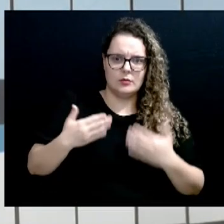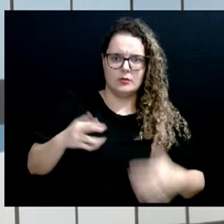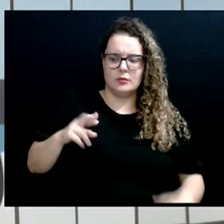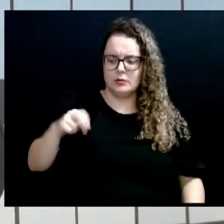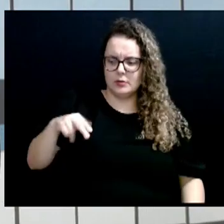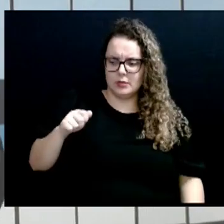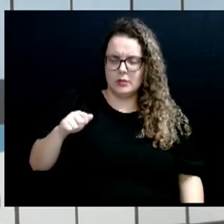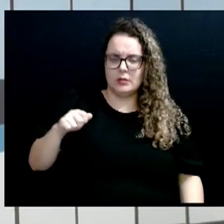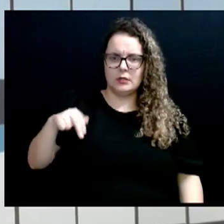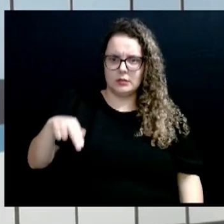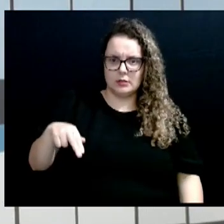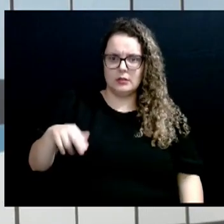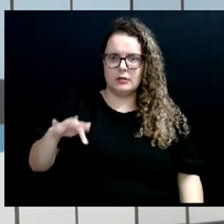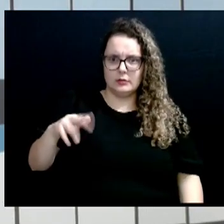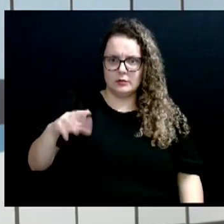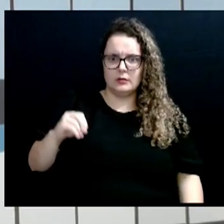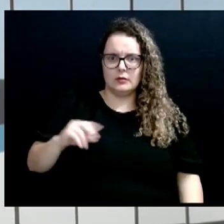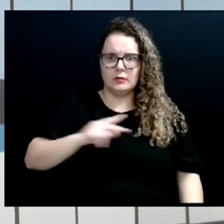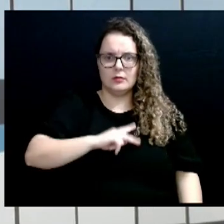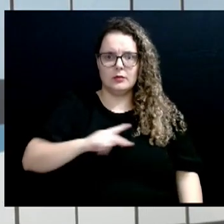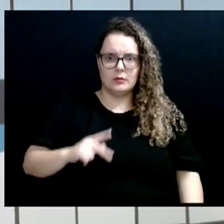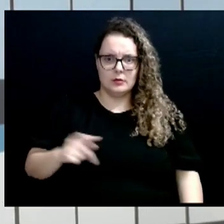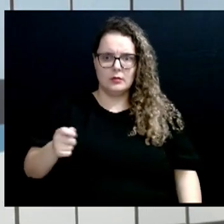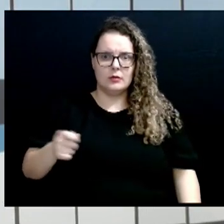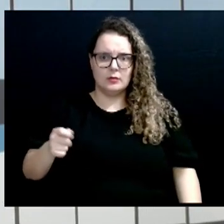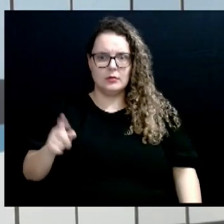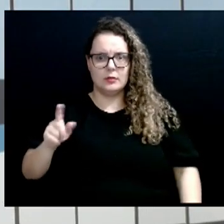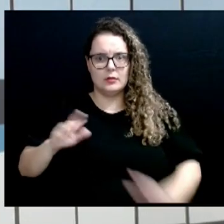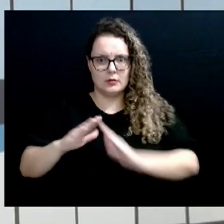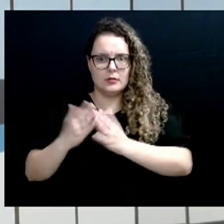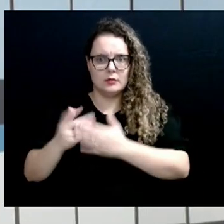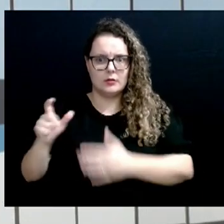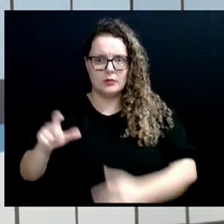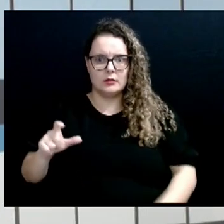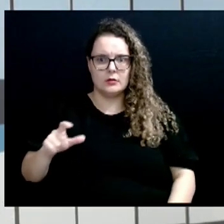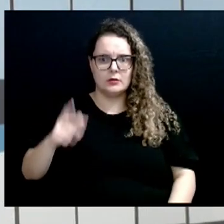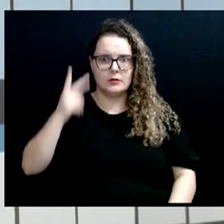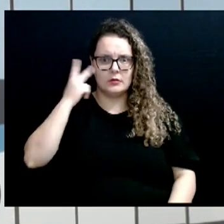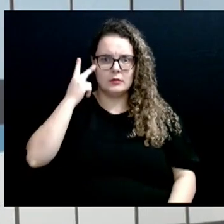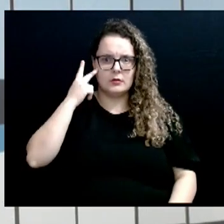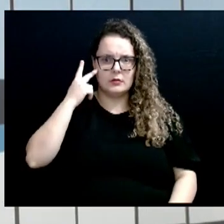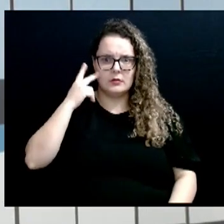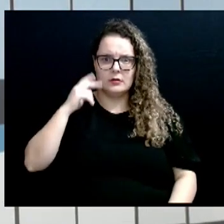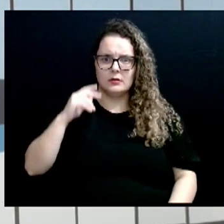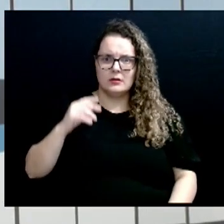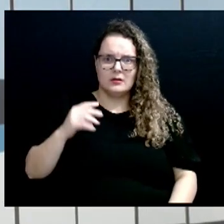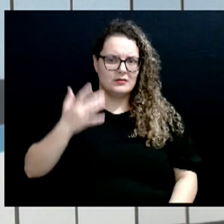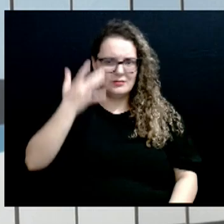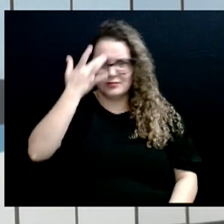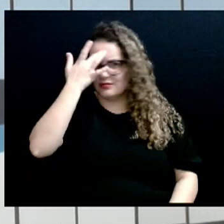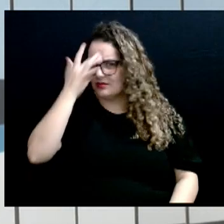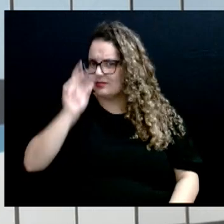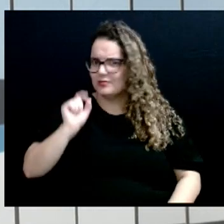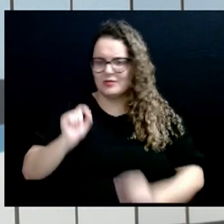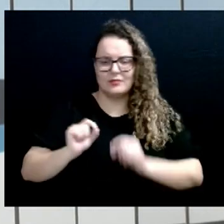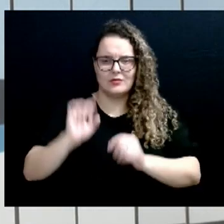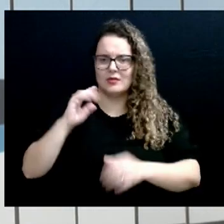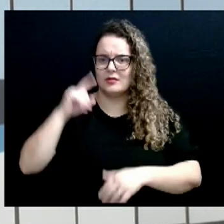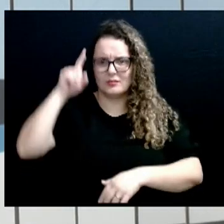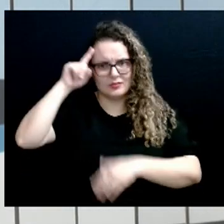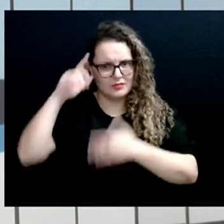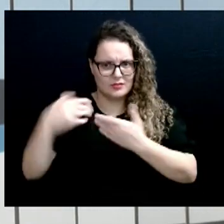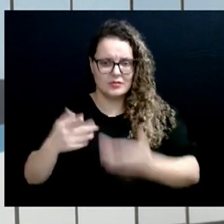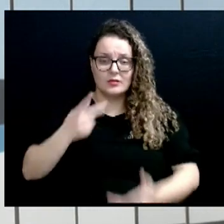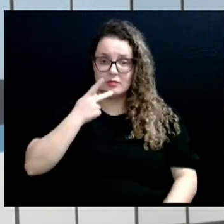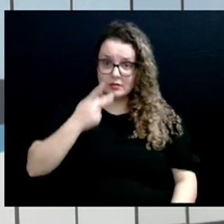com o presidente da Associação das Autoescolas de São Paulo, e eu vi que é uma pessoa bem desinformada do que acontece na prática. Se ele está falando isso aí,